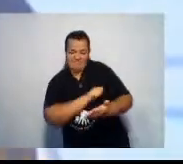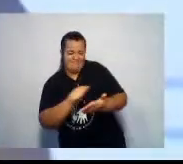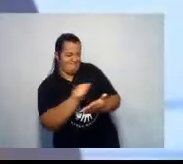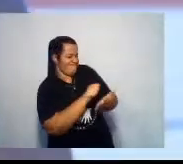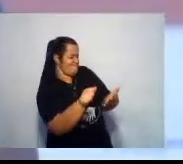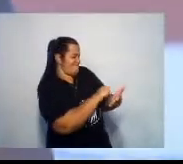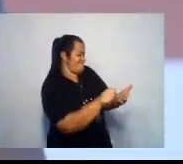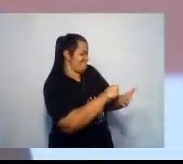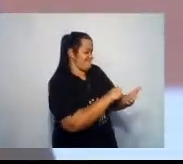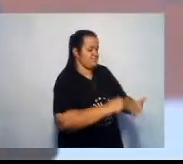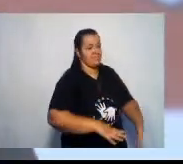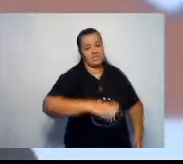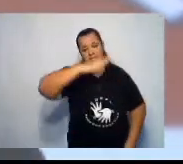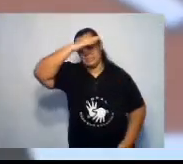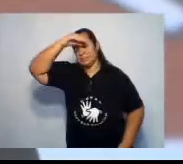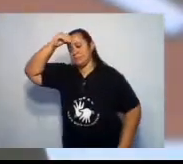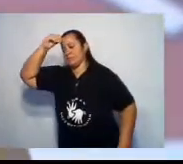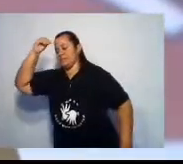a agenda.